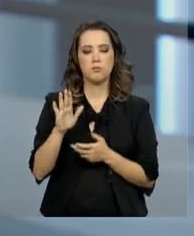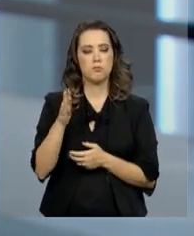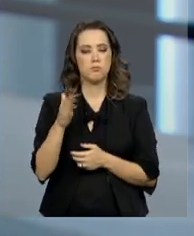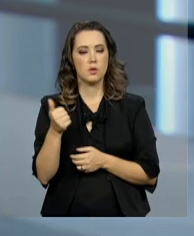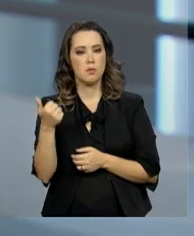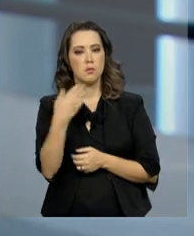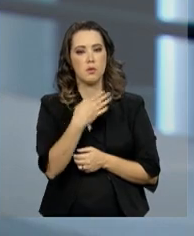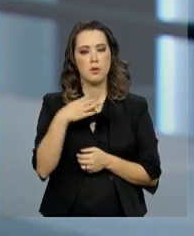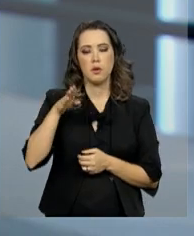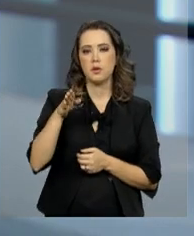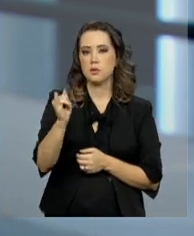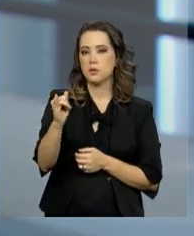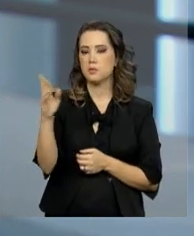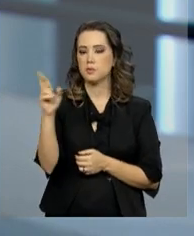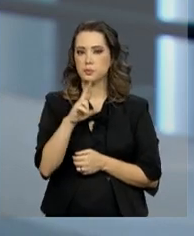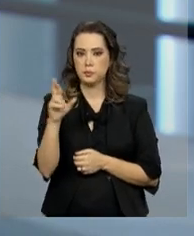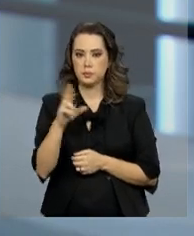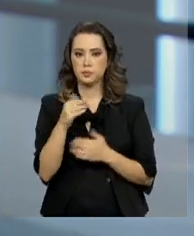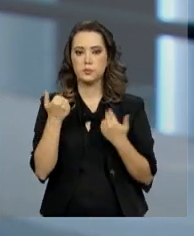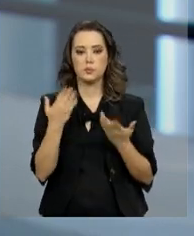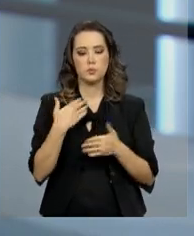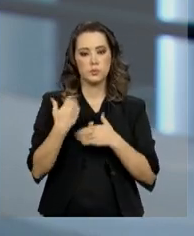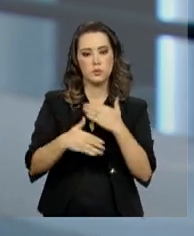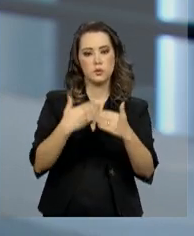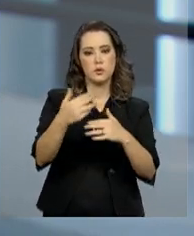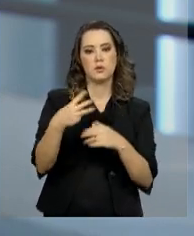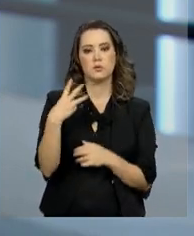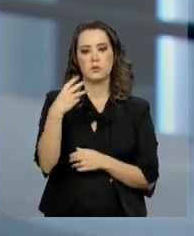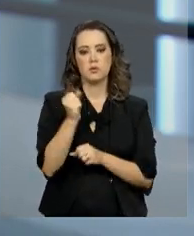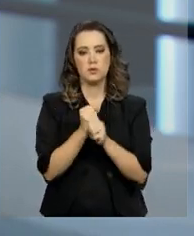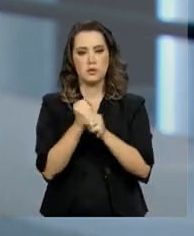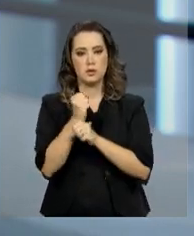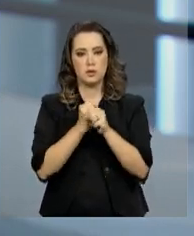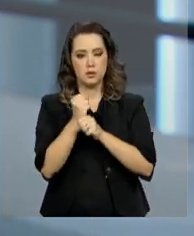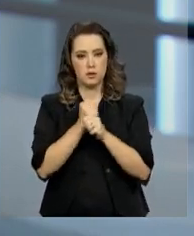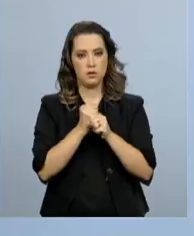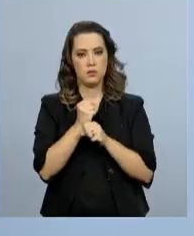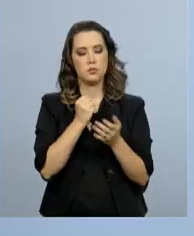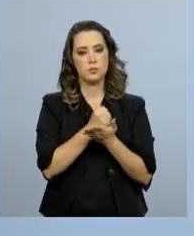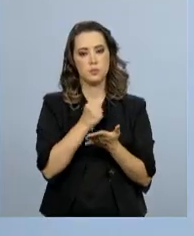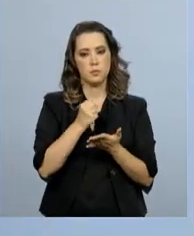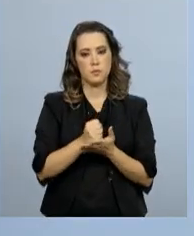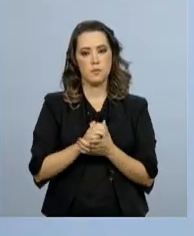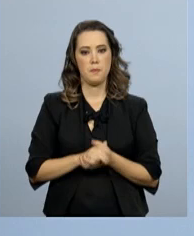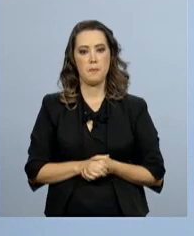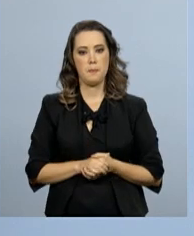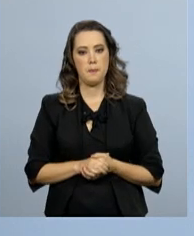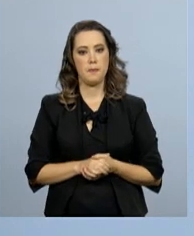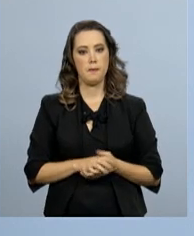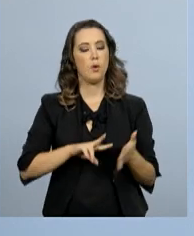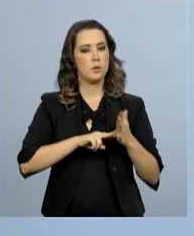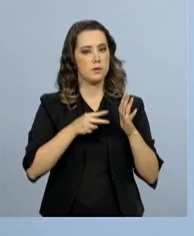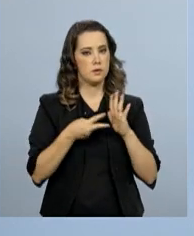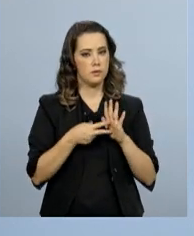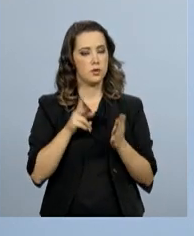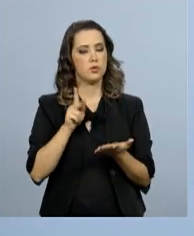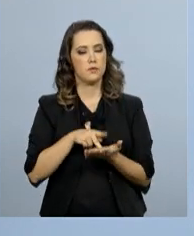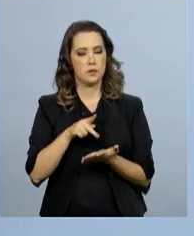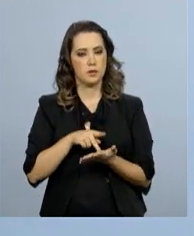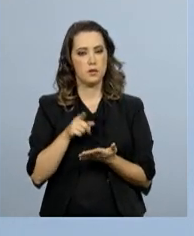de 14 bilhões de reais ao longo dos 30 anos de contratos o que significa na prática